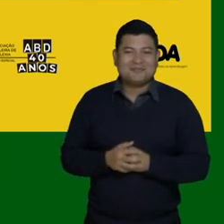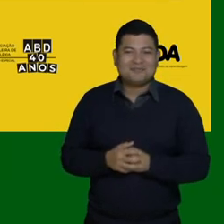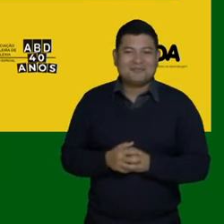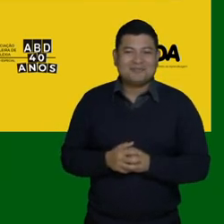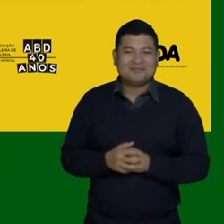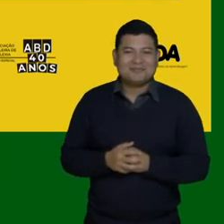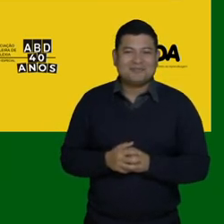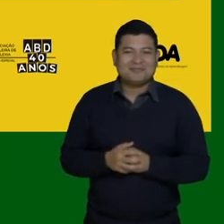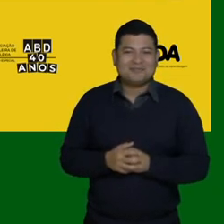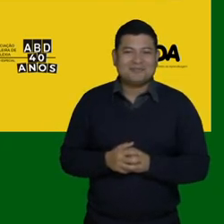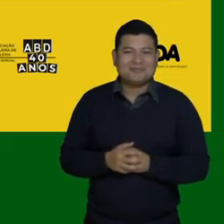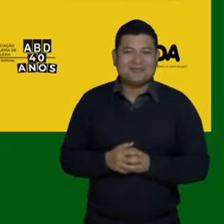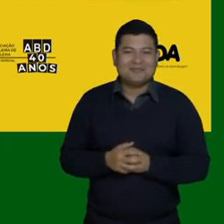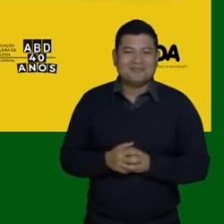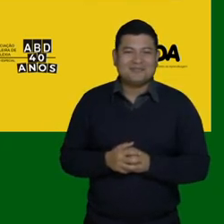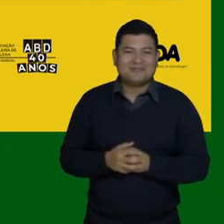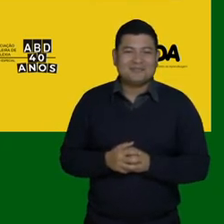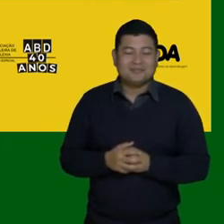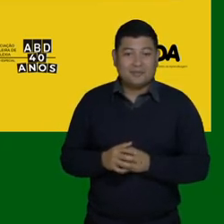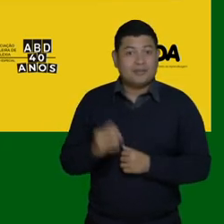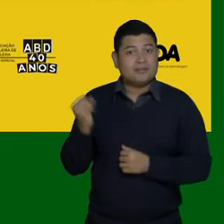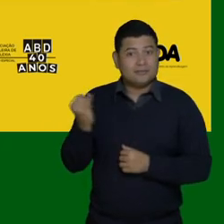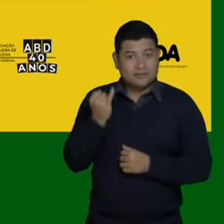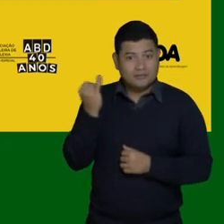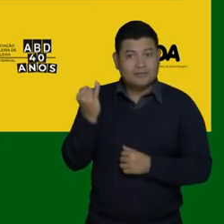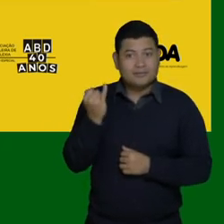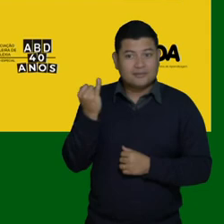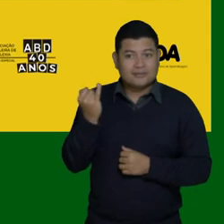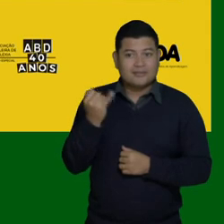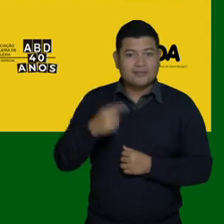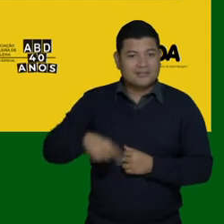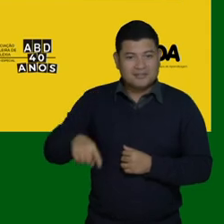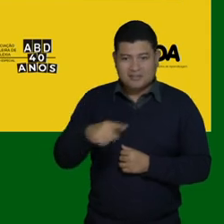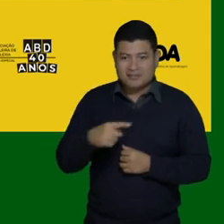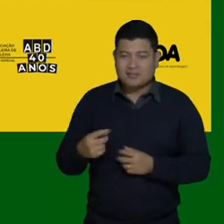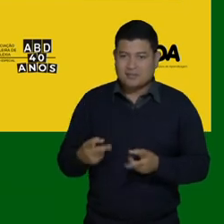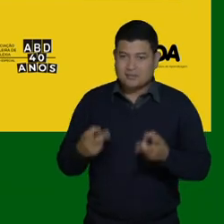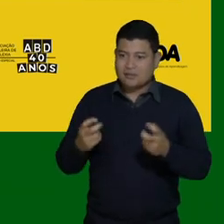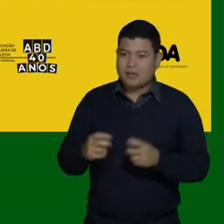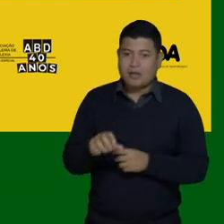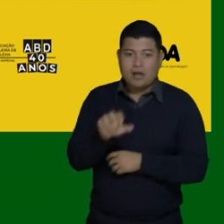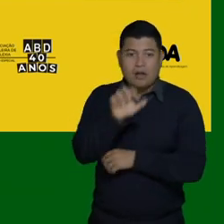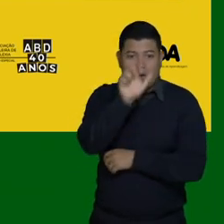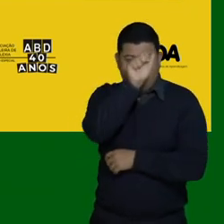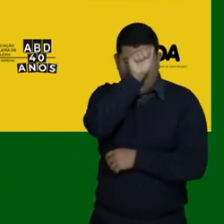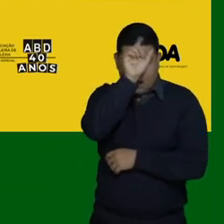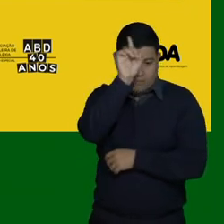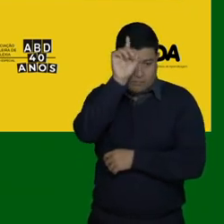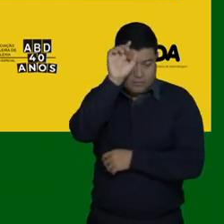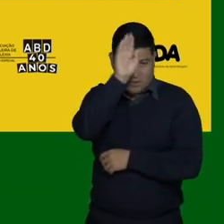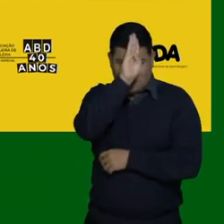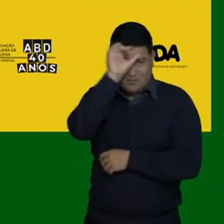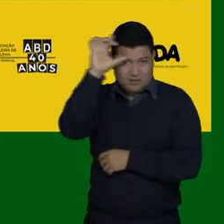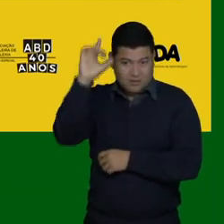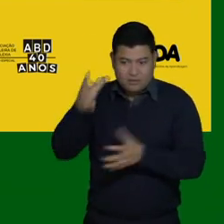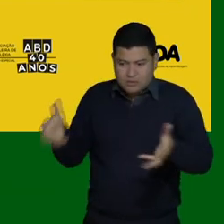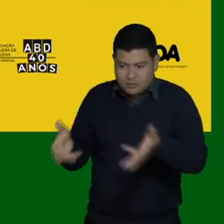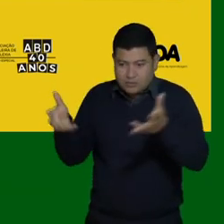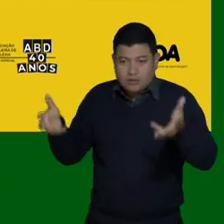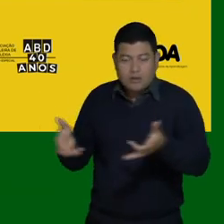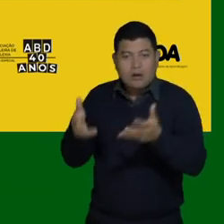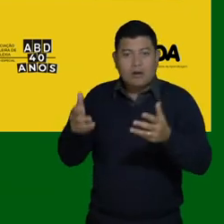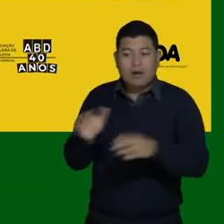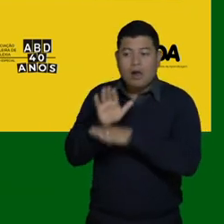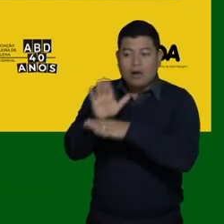também então vocês viram a importância né da da alfabetização a importância do estímulo desde bebezinho